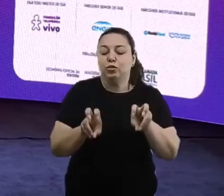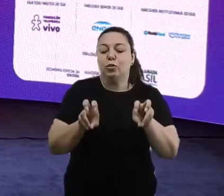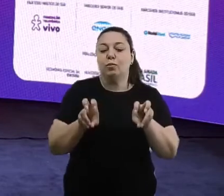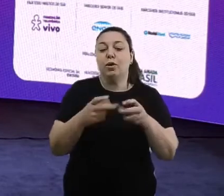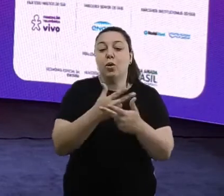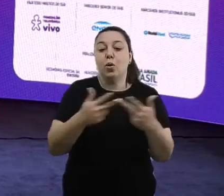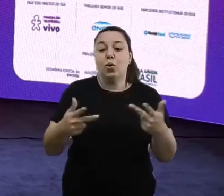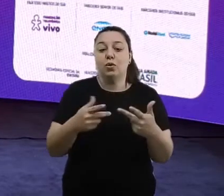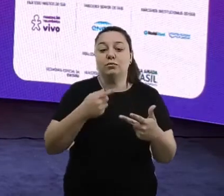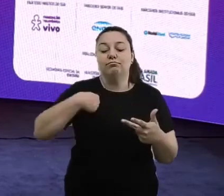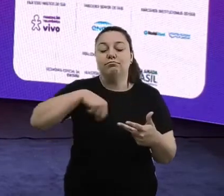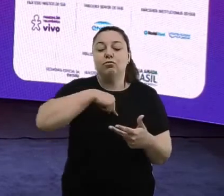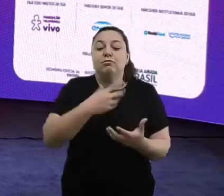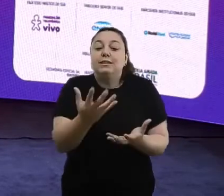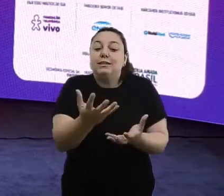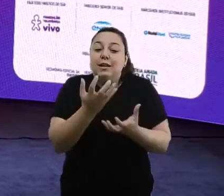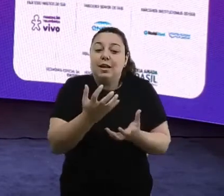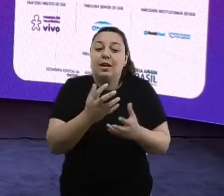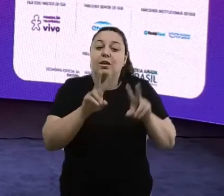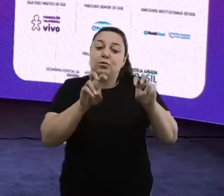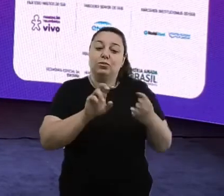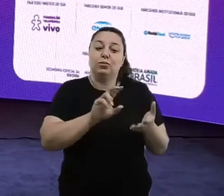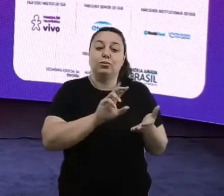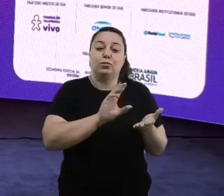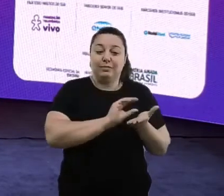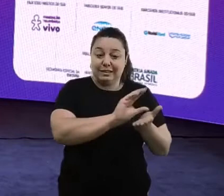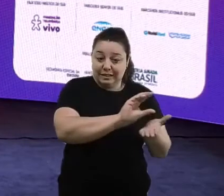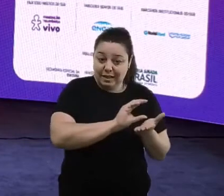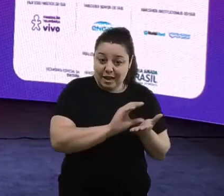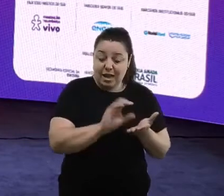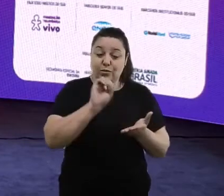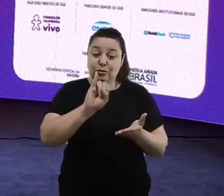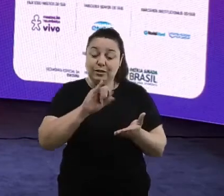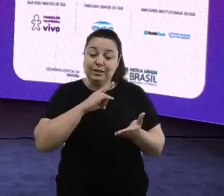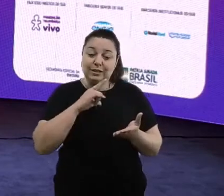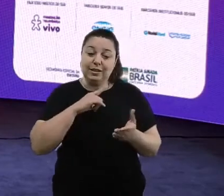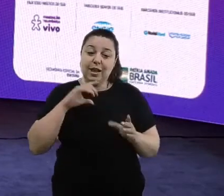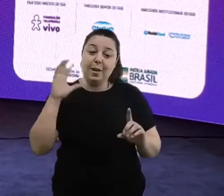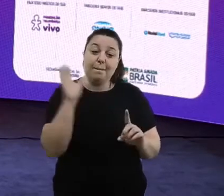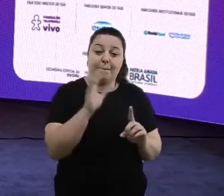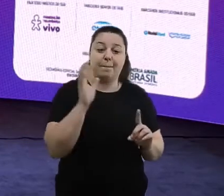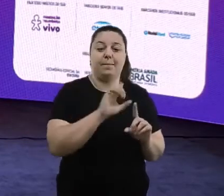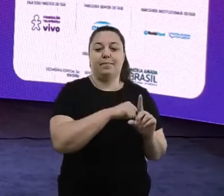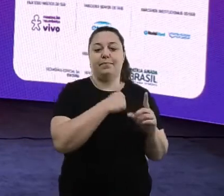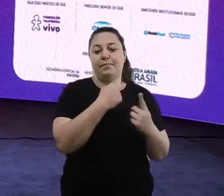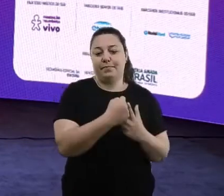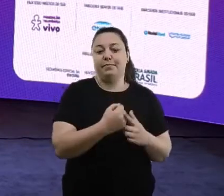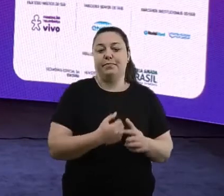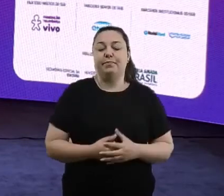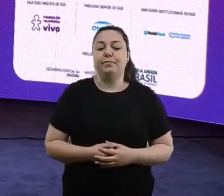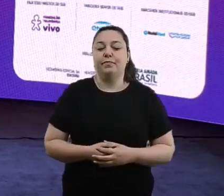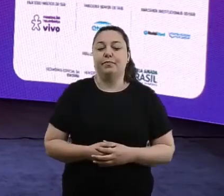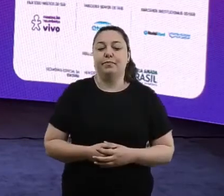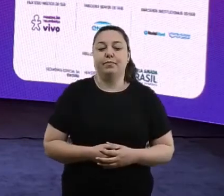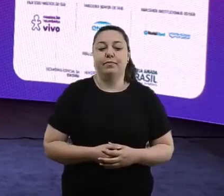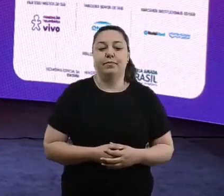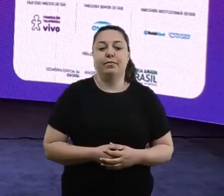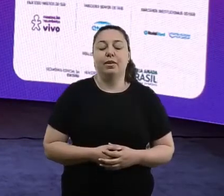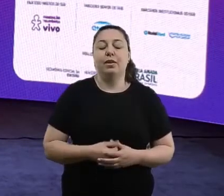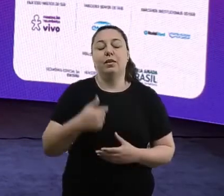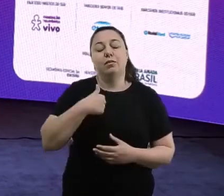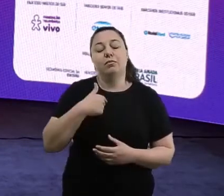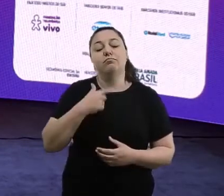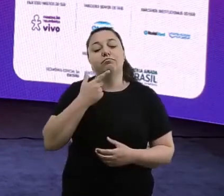com os dados quando a gente fala de impacto social. Então, eu queria ouvir vocês, assim, sobre qual a visão de vocês